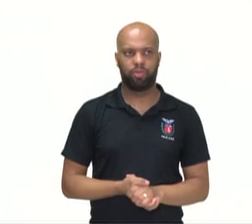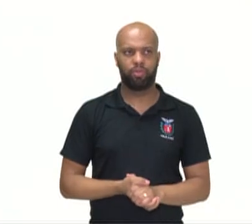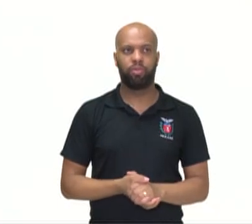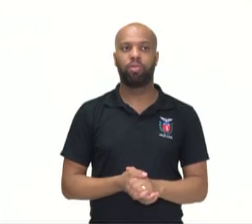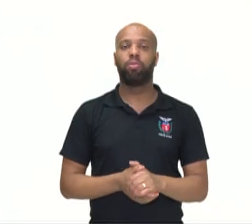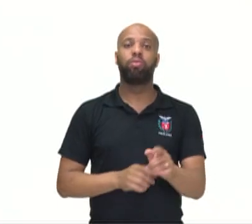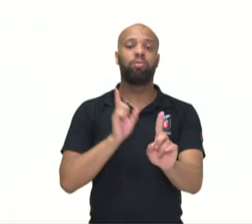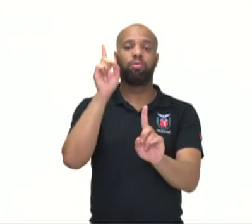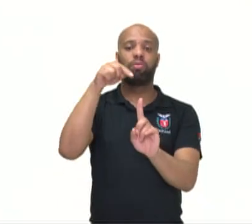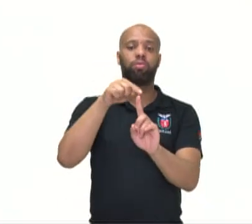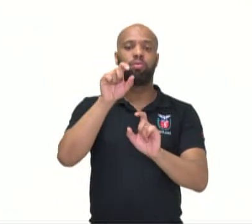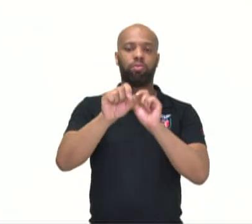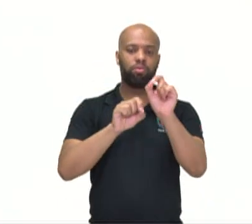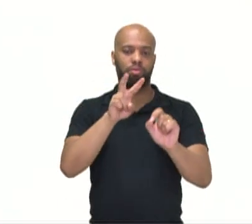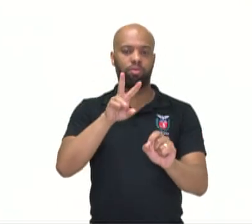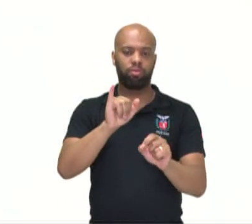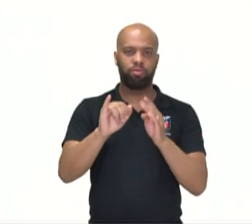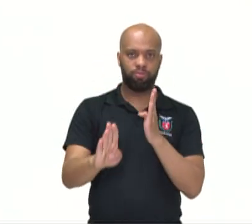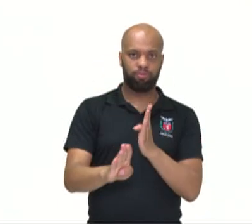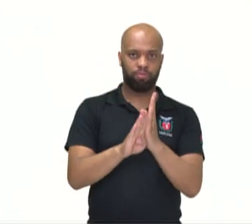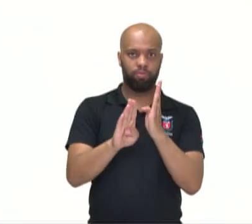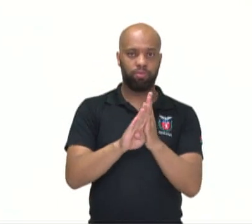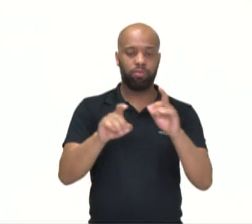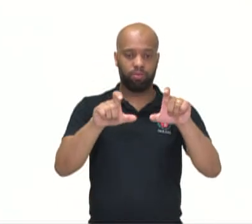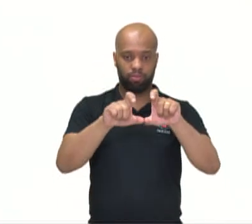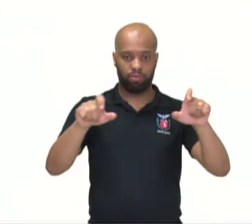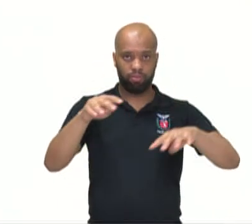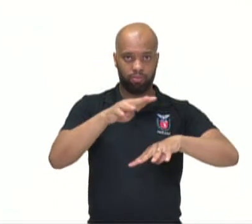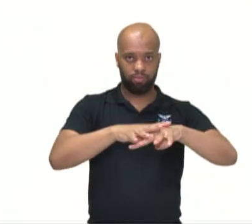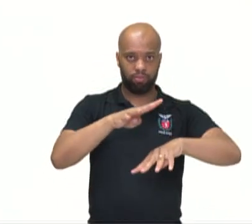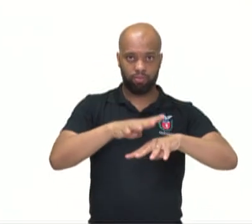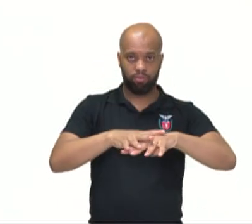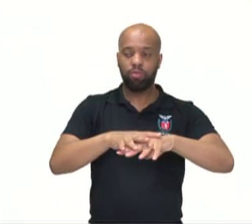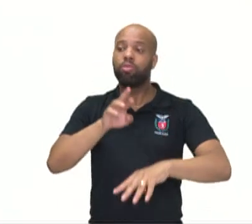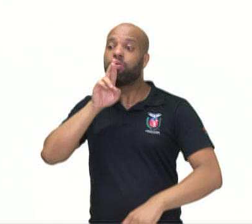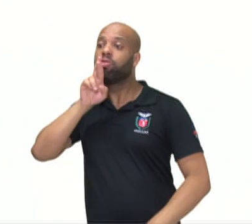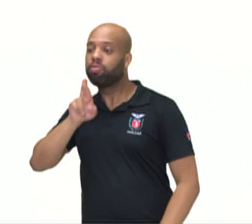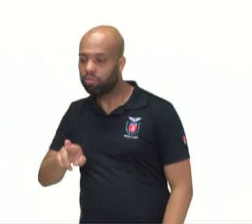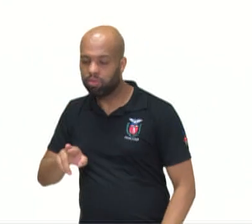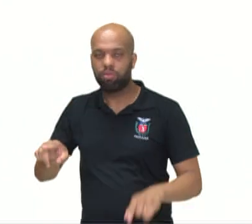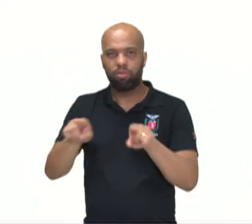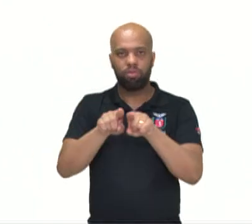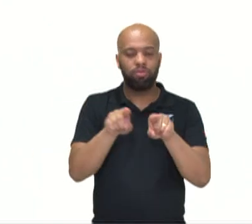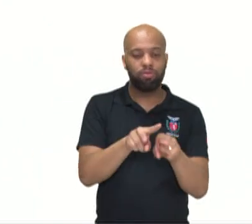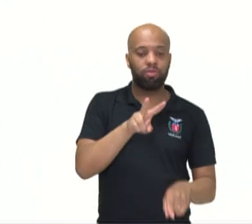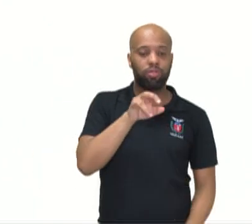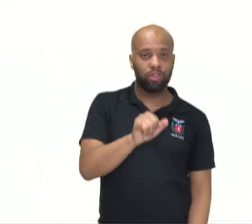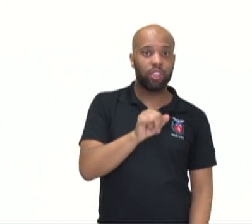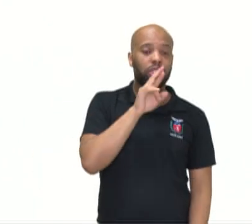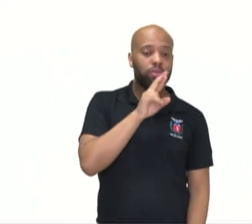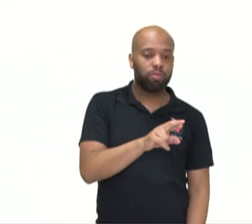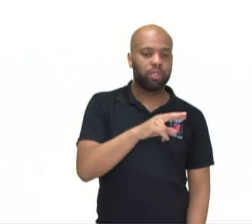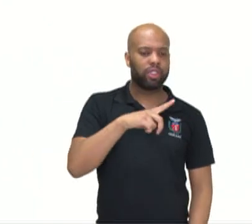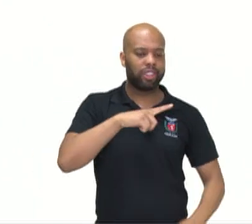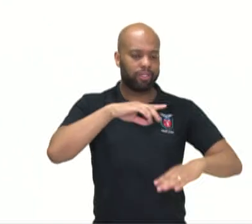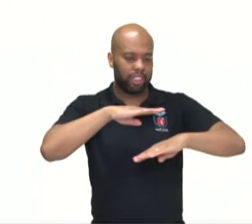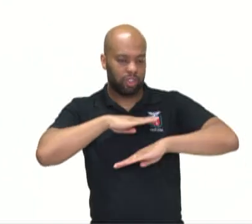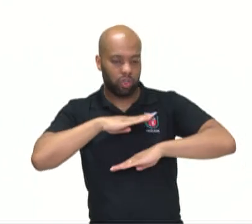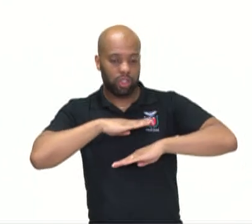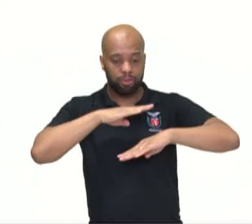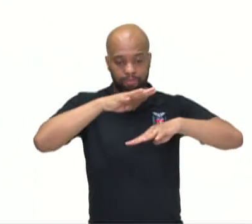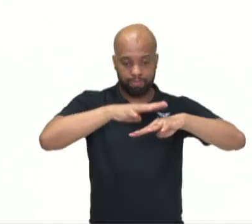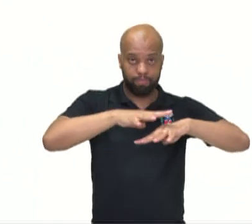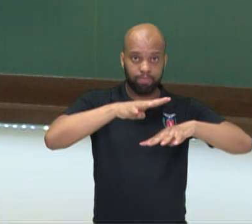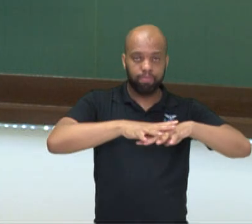O objetivo dessa aula é determinar o valor numérico de uma expressão algébrica, resolver também situações problema envolvendo